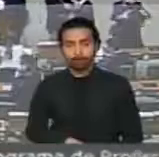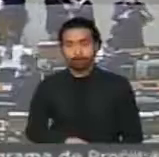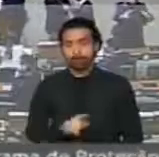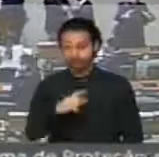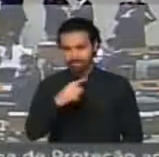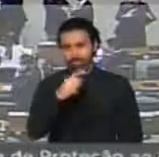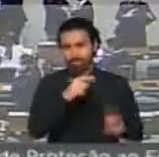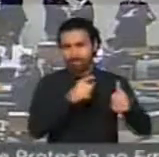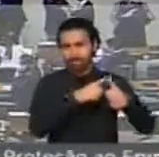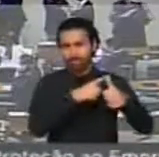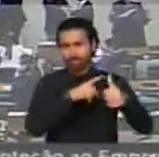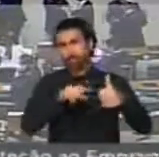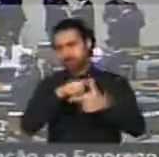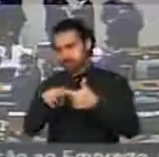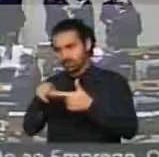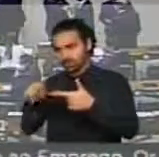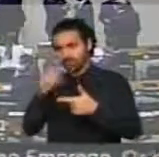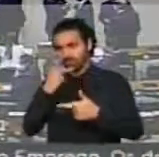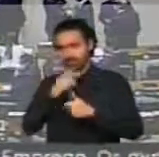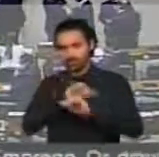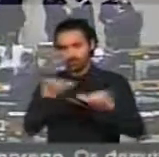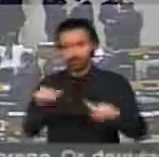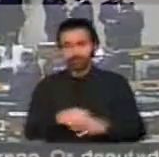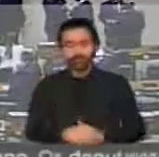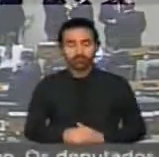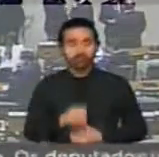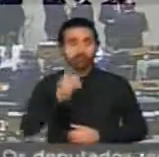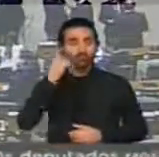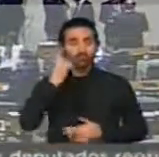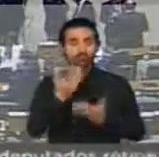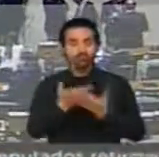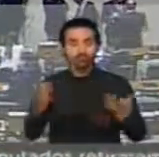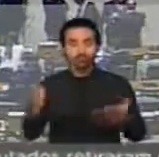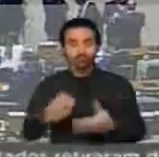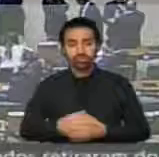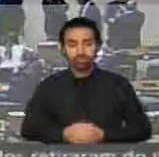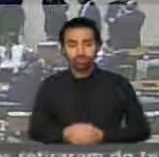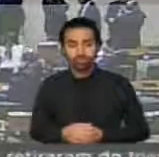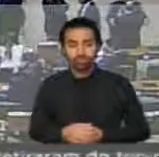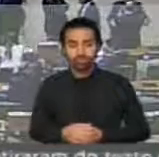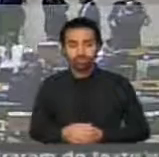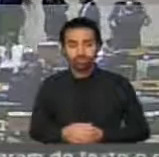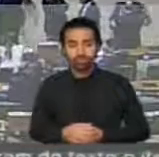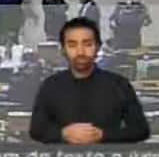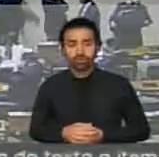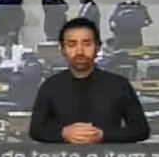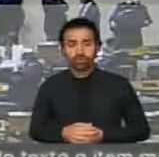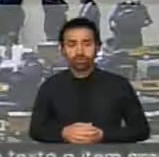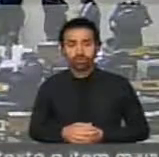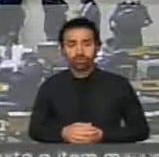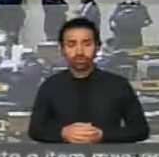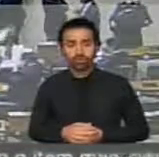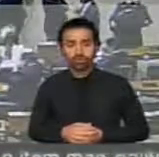escolas e clubes de recreação adotarem medidas de conscientização, prevenção, diagnóstico e combate ao bullying.